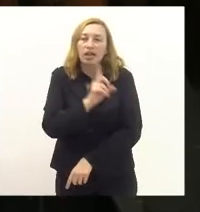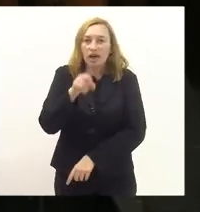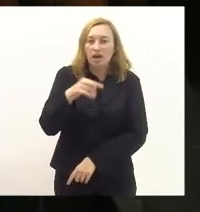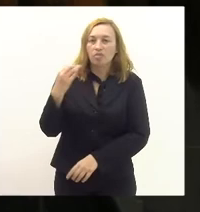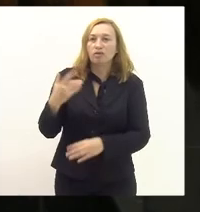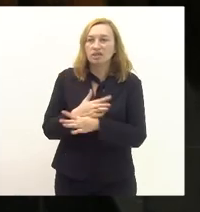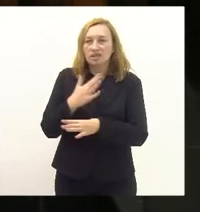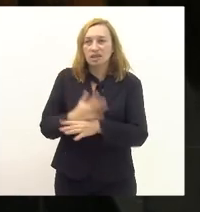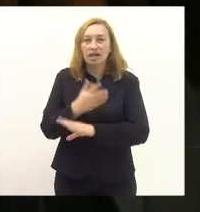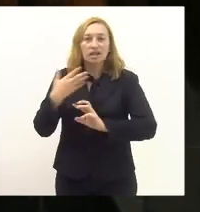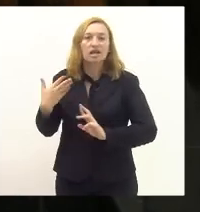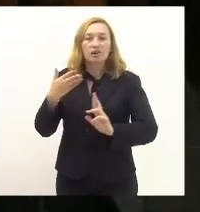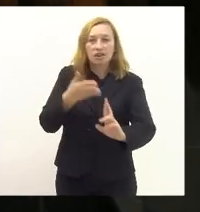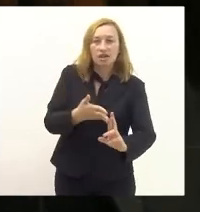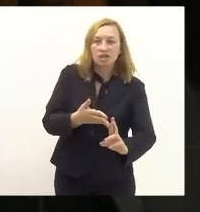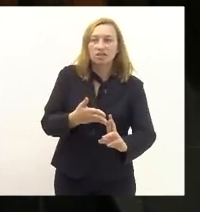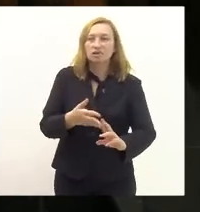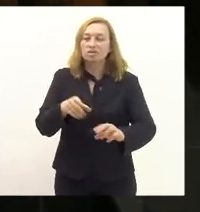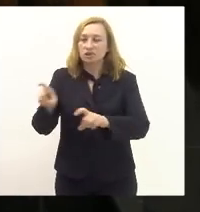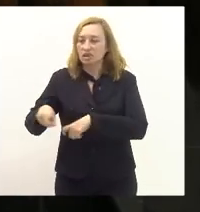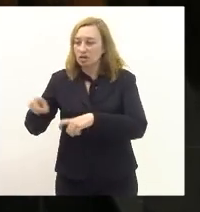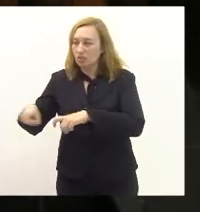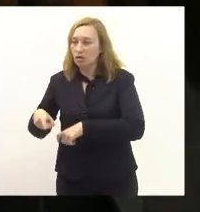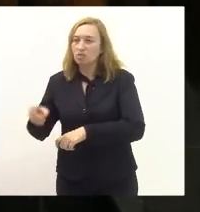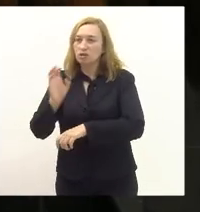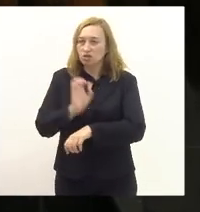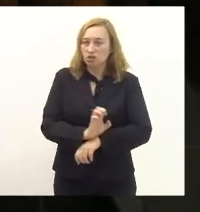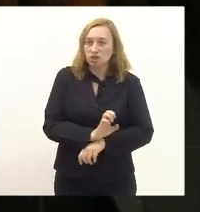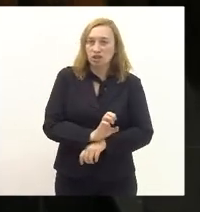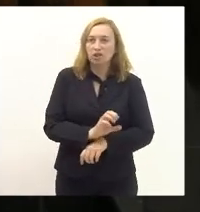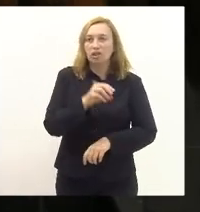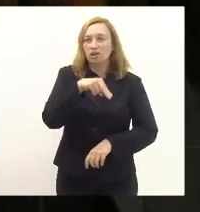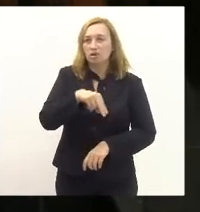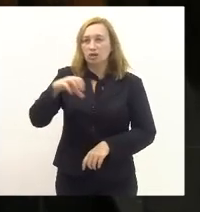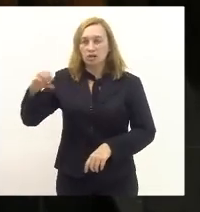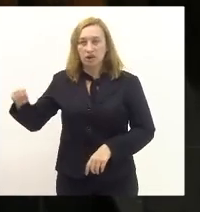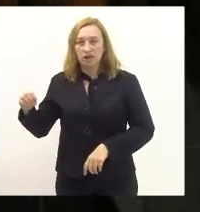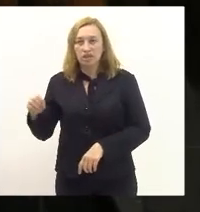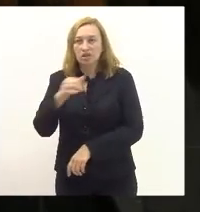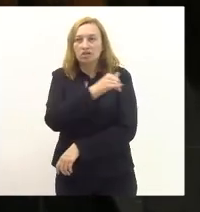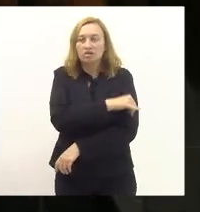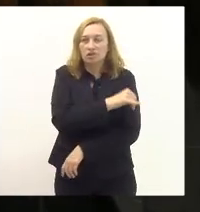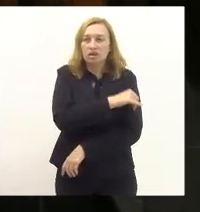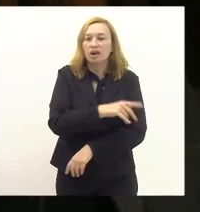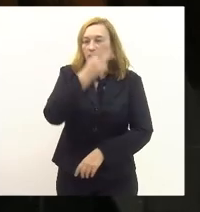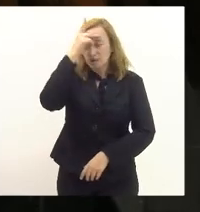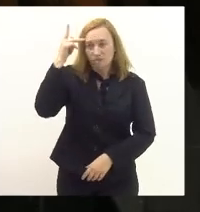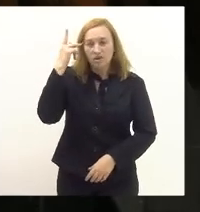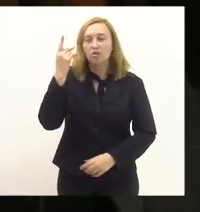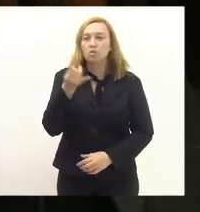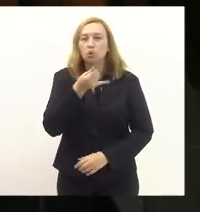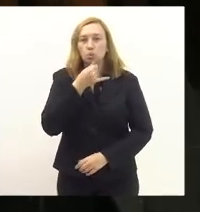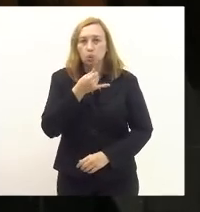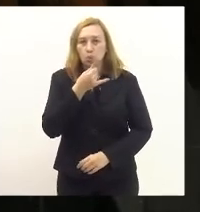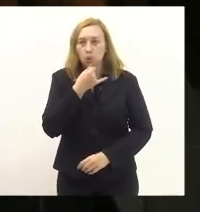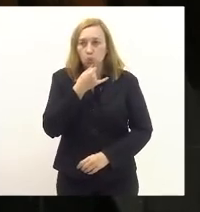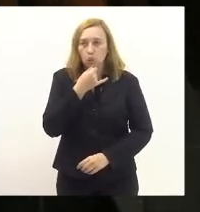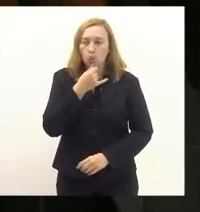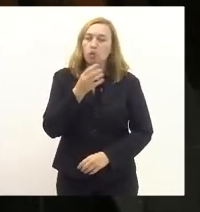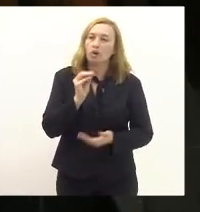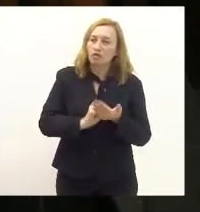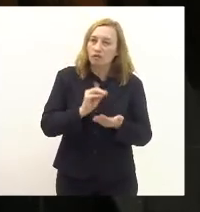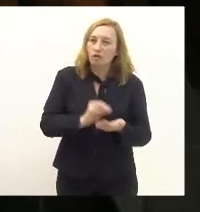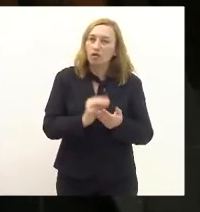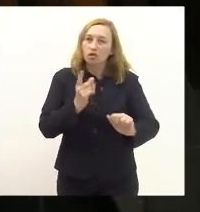cidade referência no interior do estado, no norte e noroeste fluminense, e as pessoas estavam muito tristes com a falta